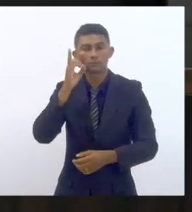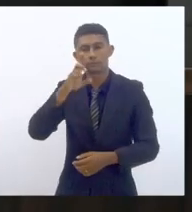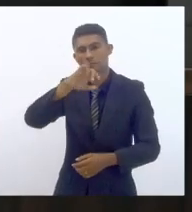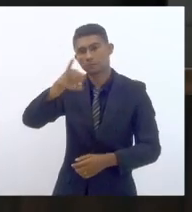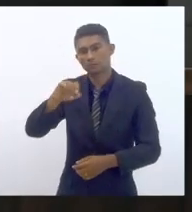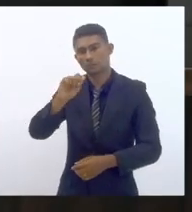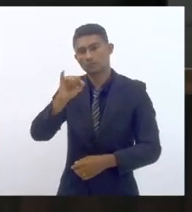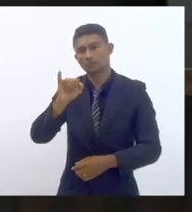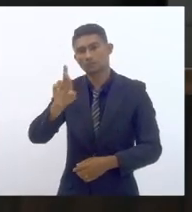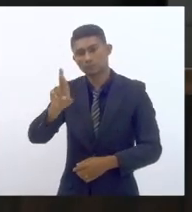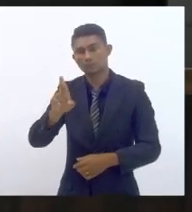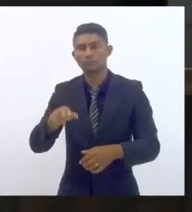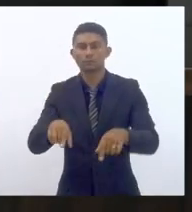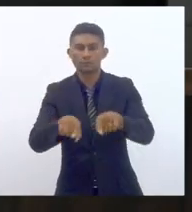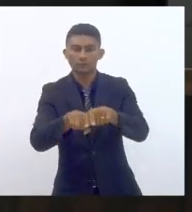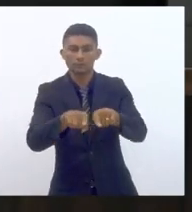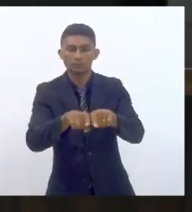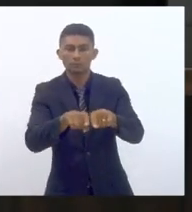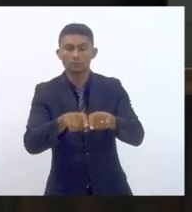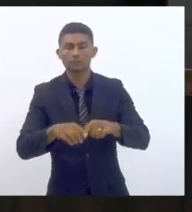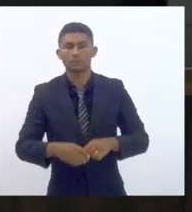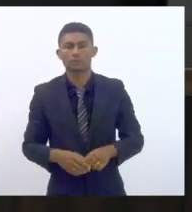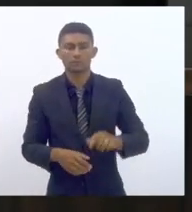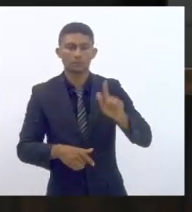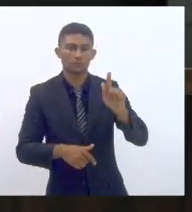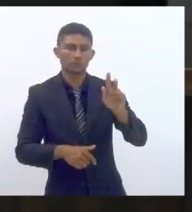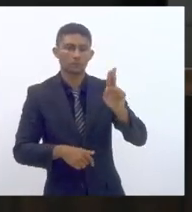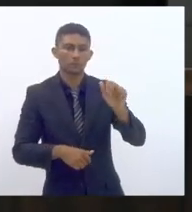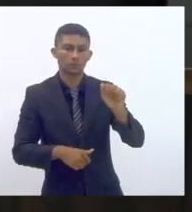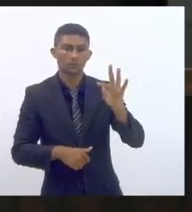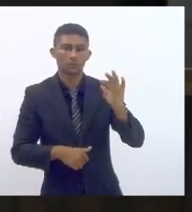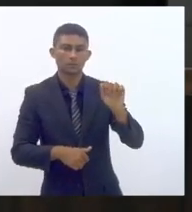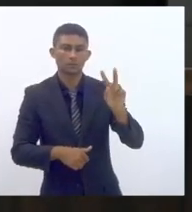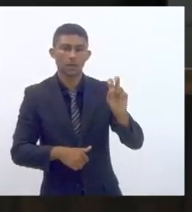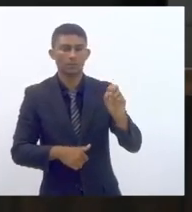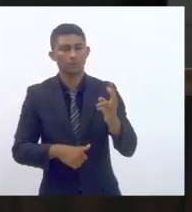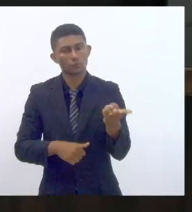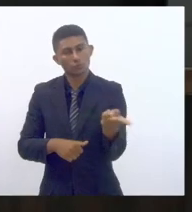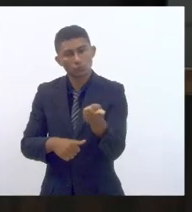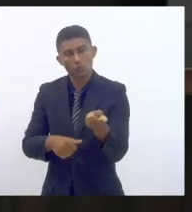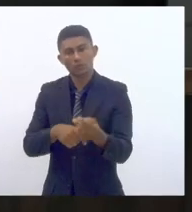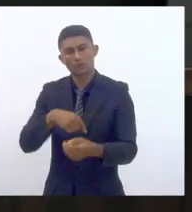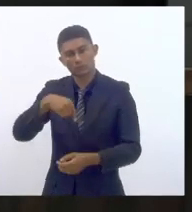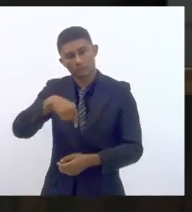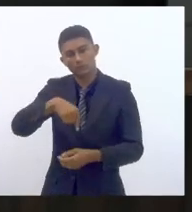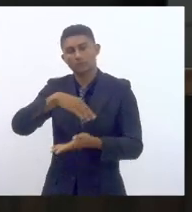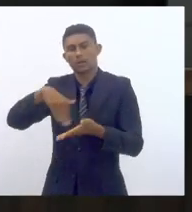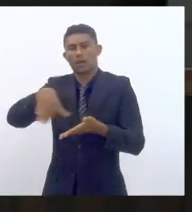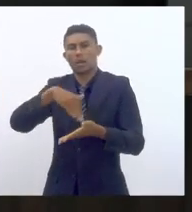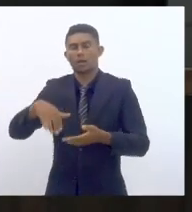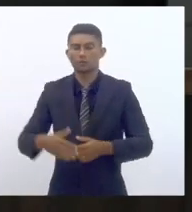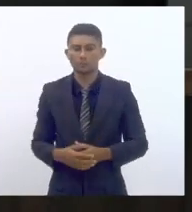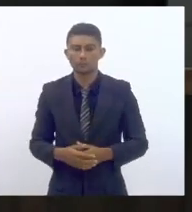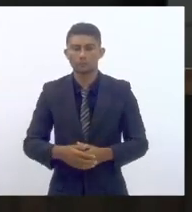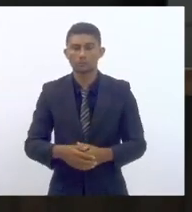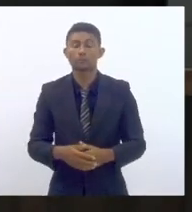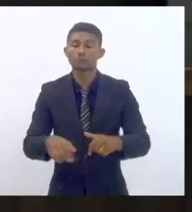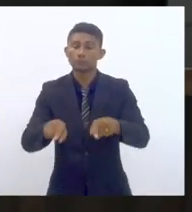Jair Bittencourt e Gustavo Tutuca para secretariarem os trabalhos. Solicito ao deputado